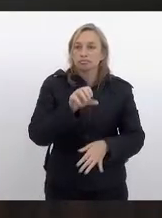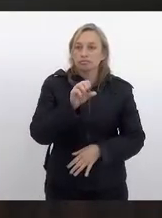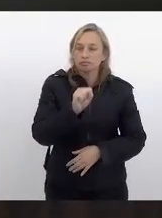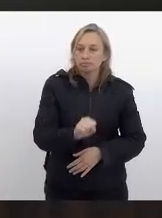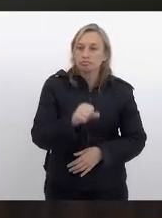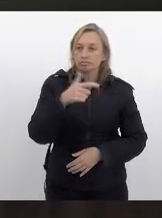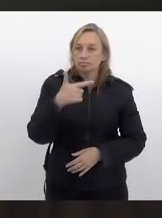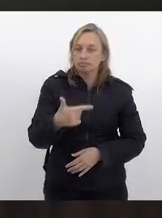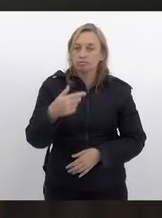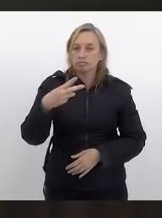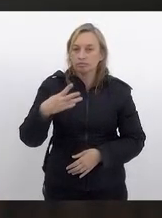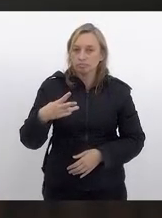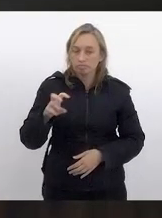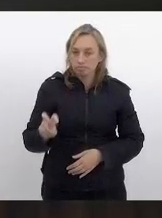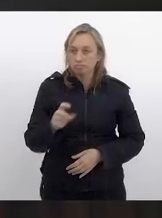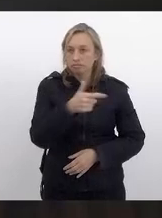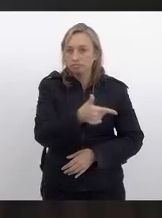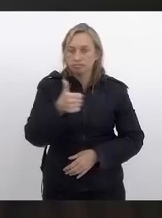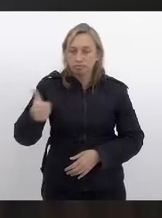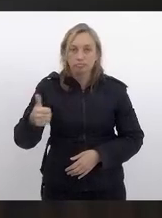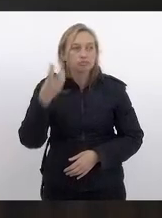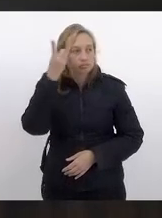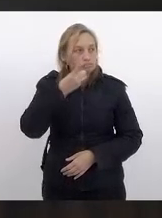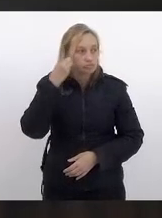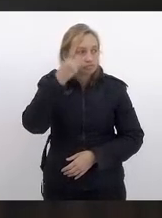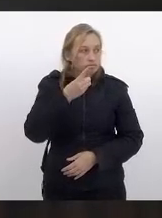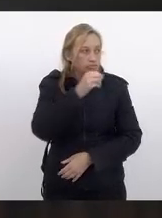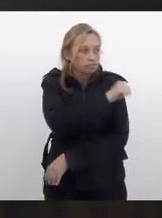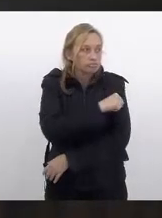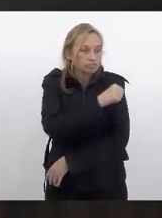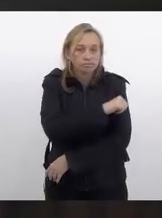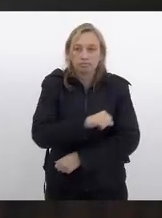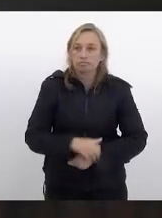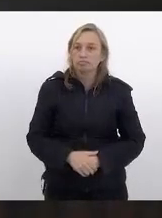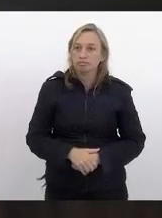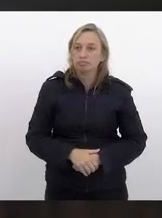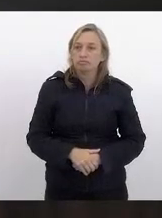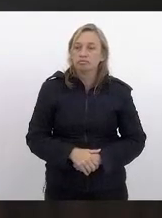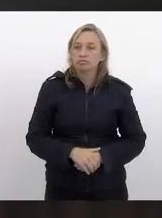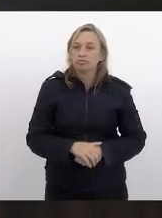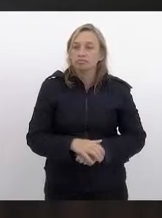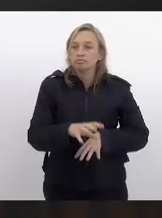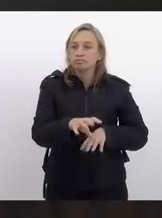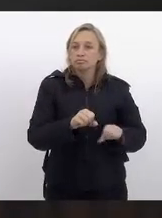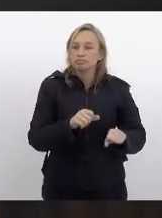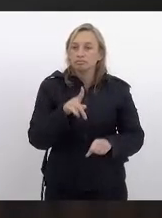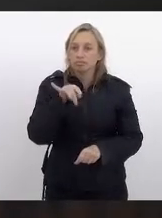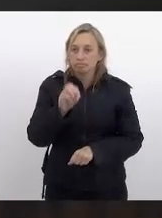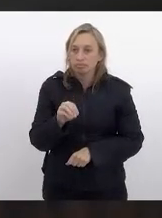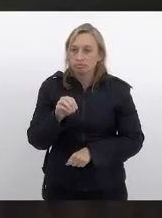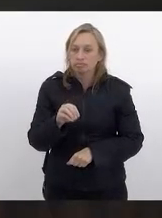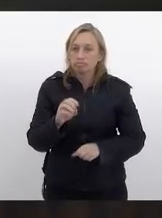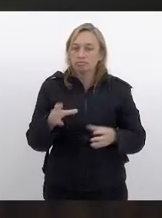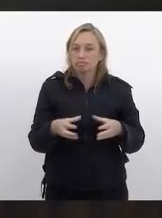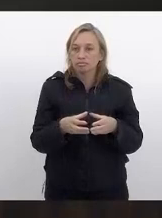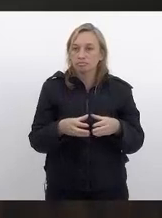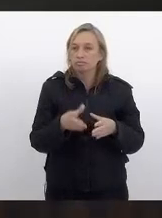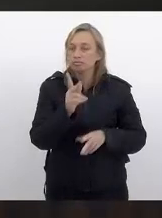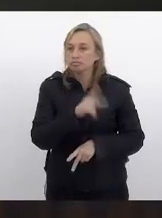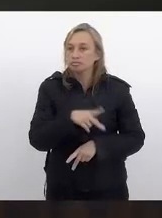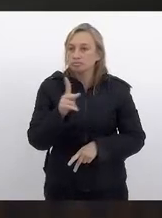resolução nº 825/2015 um de autoria da deputada enfermeira Rejane que concede diploma Paulo signo a equipe de professores